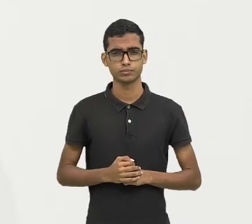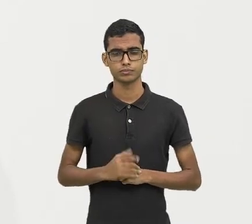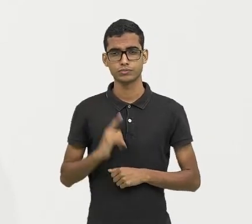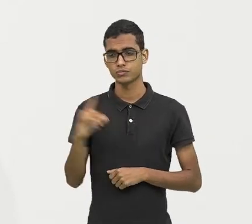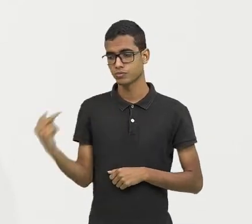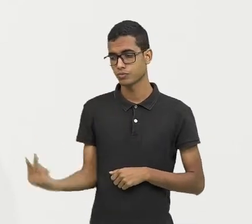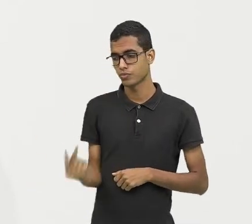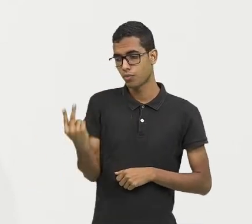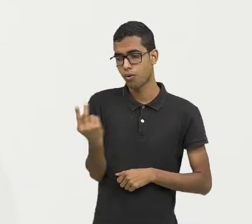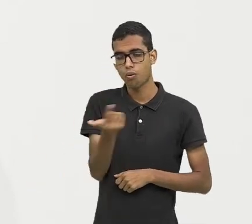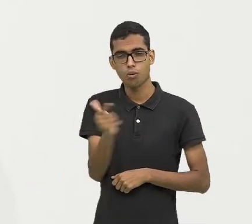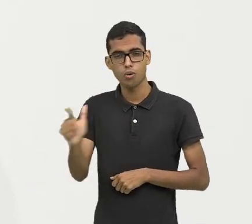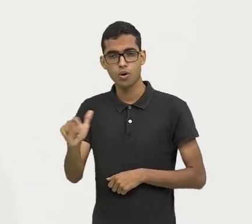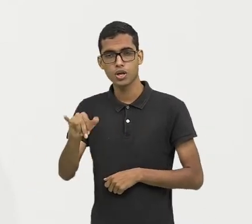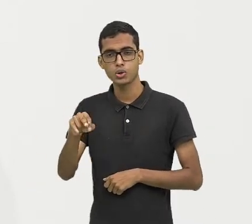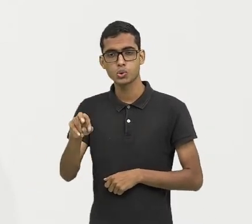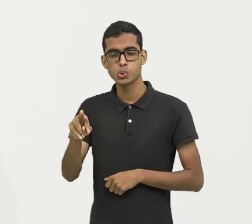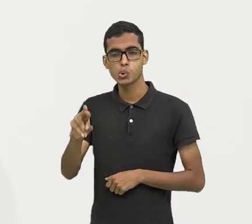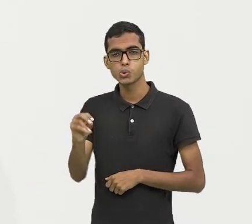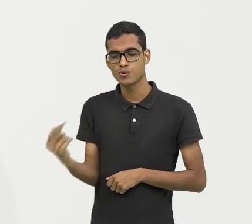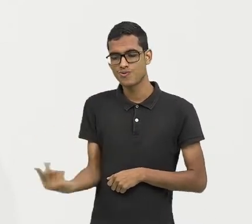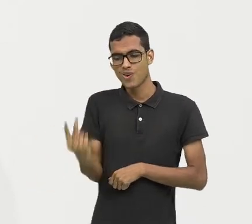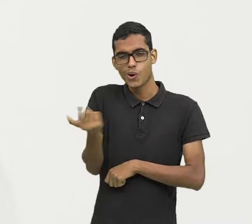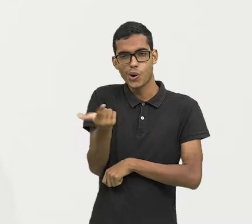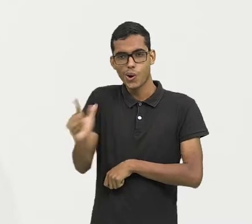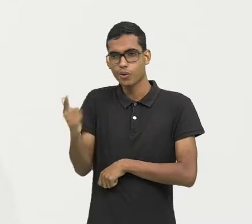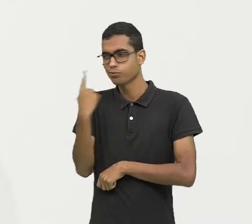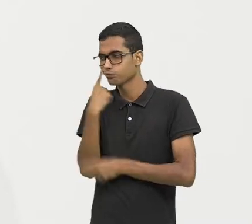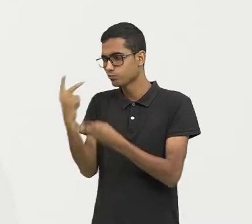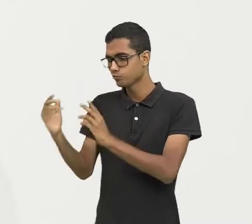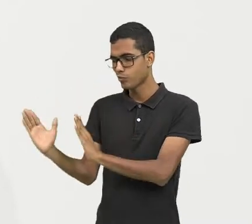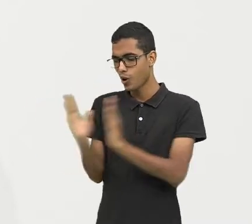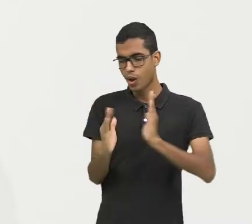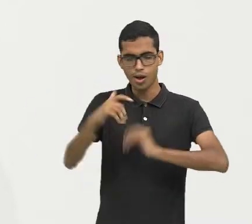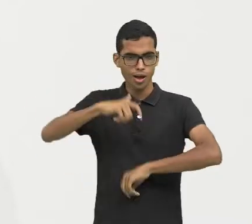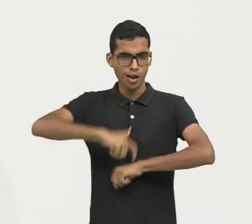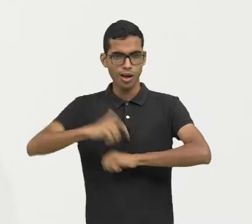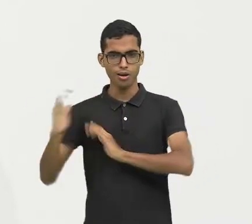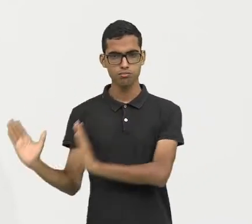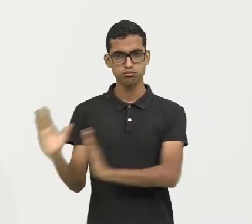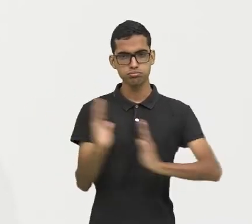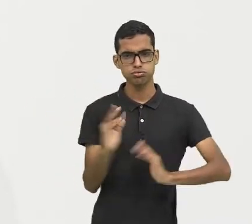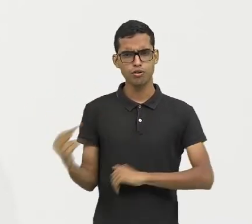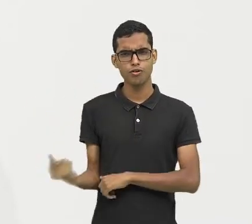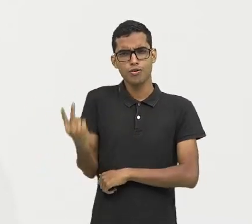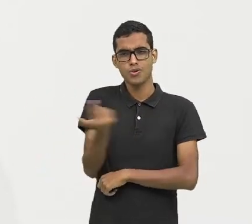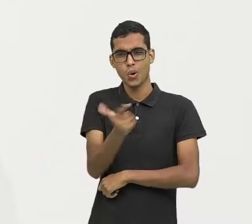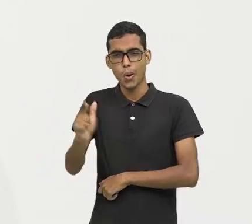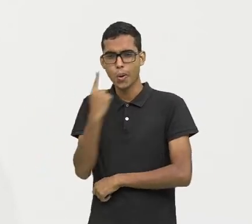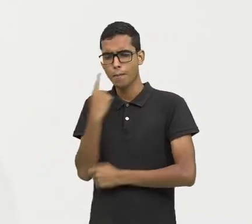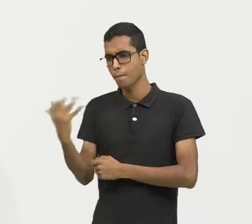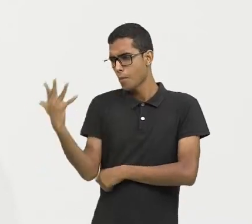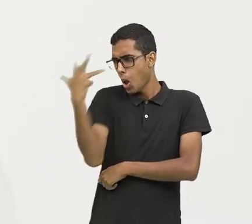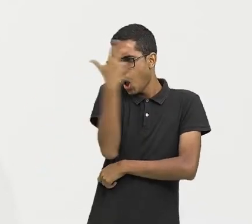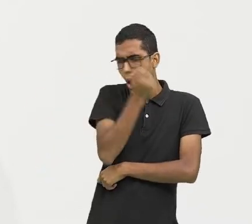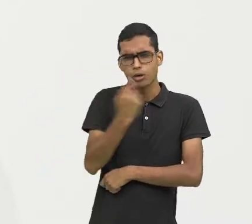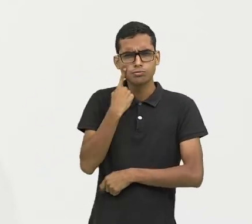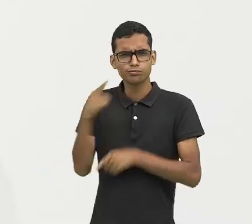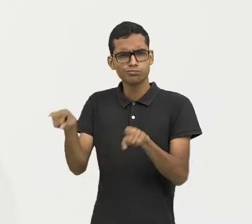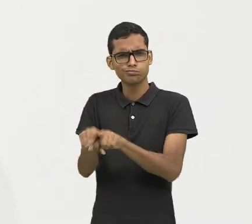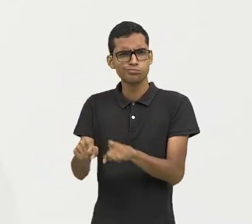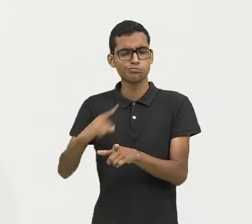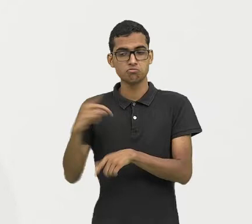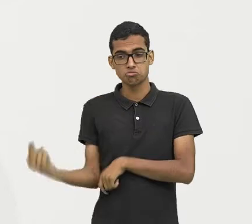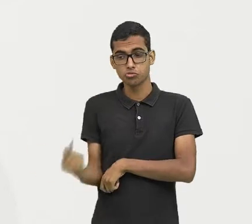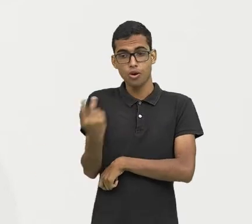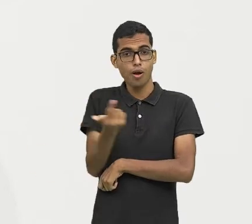valor. Então, observe que essa preocupação com a passagem do tempo, certo? O tempo, a ideia da beleza, mas pode ser também algo sem valor,